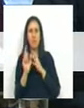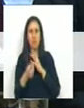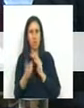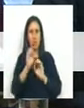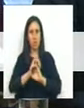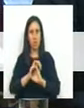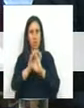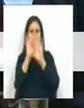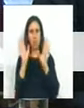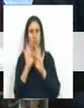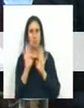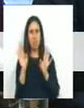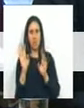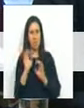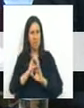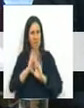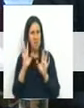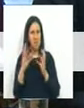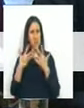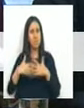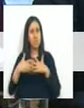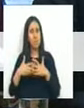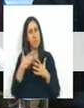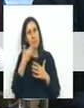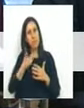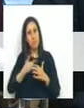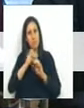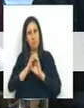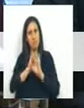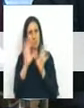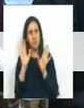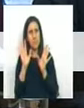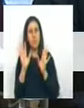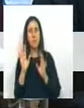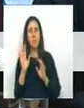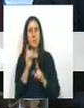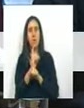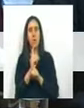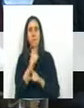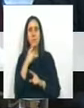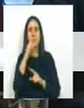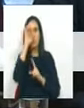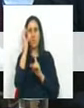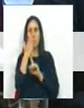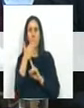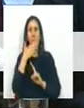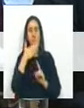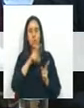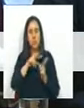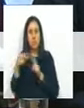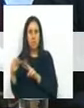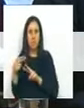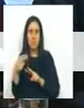claro, não tenho a certeza se ficou claro, portanto peço-lhe que clarifique, mas a ideia de que para o Estado é uma lógica transitória, portanto o que interessa